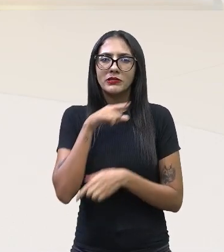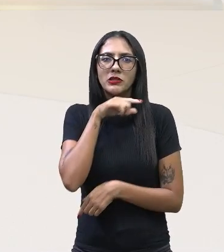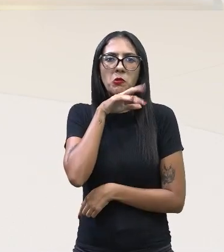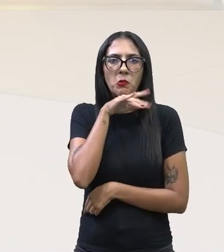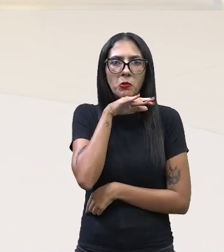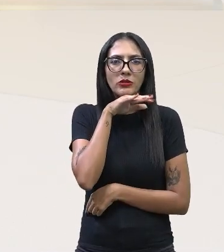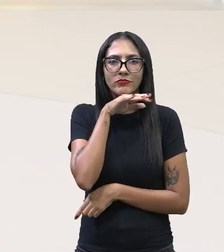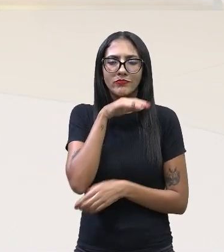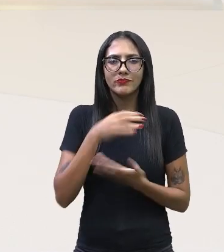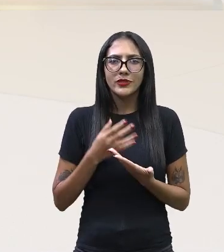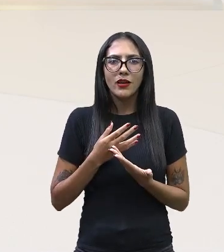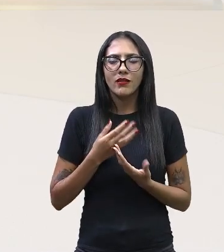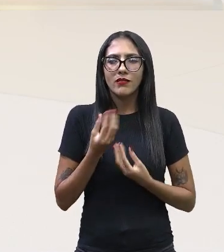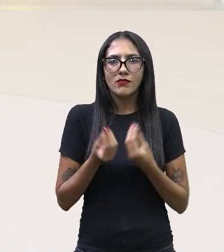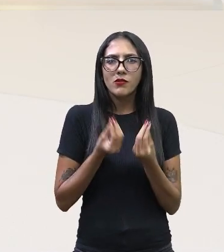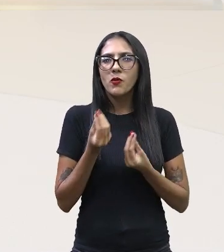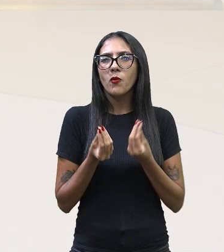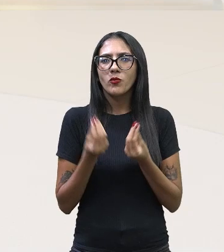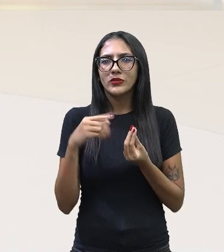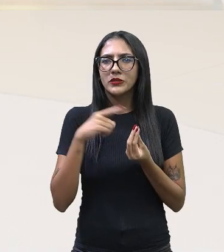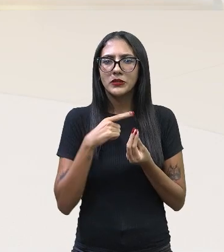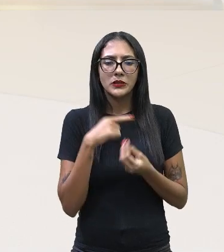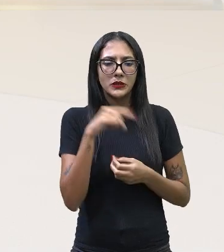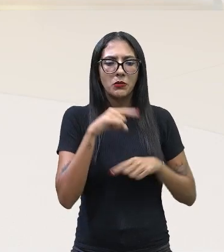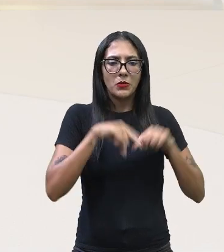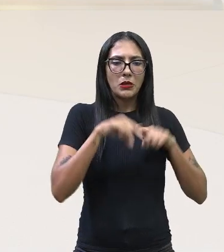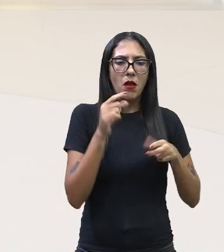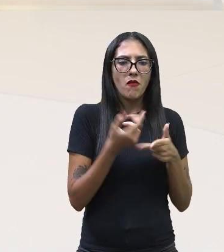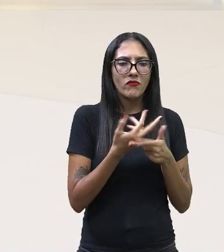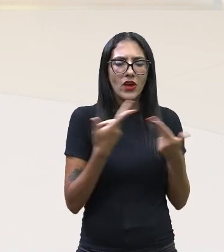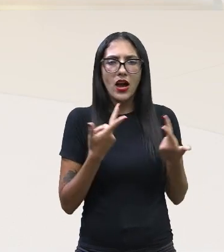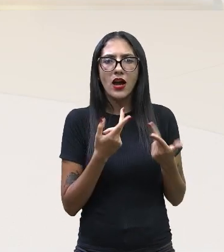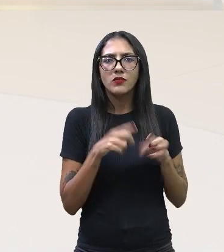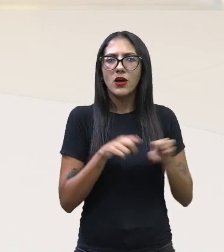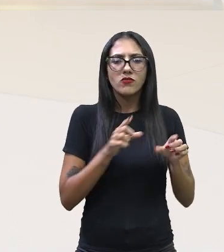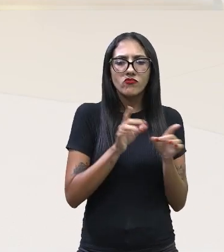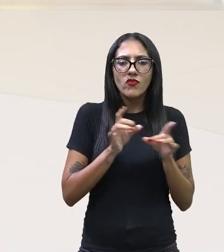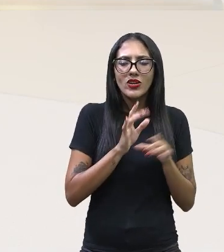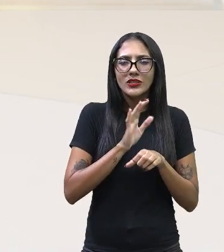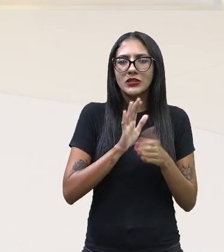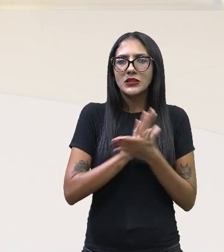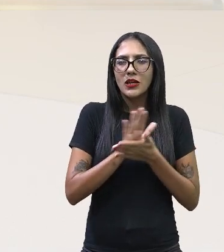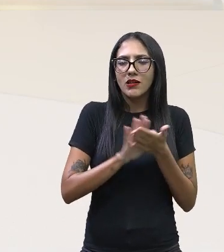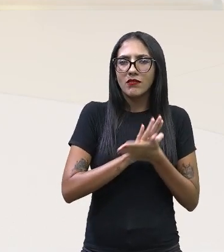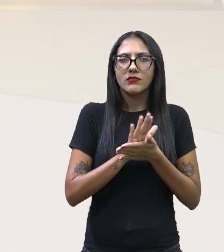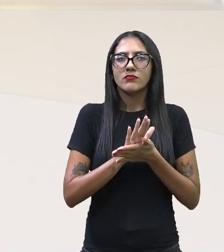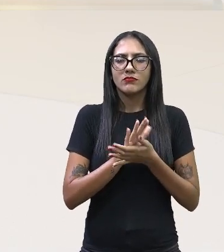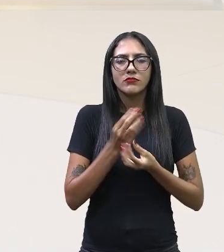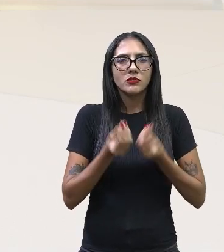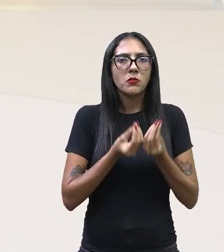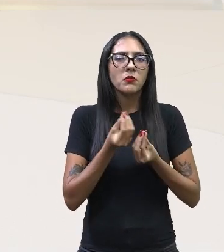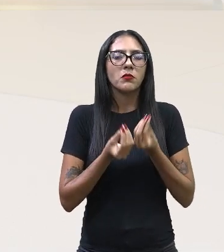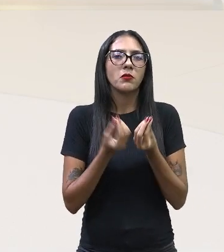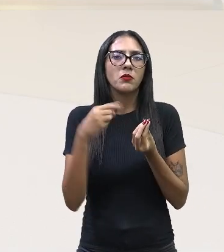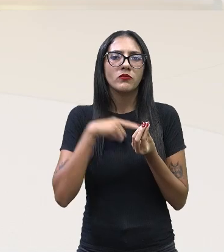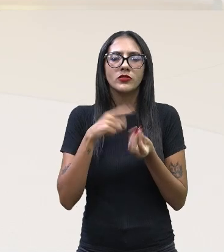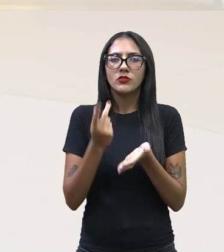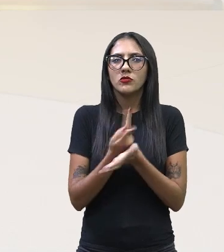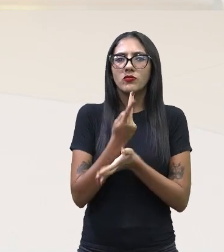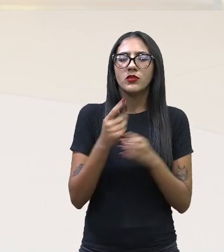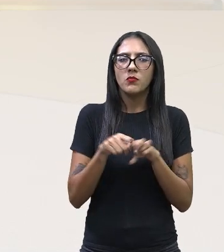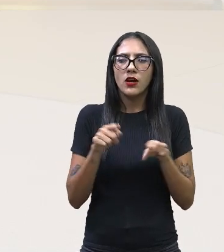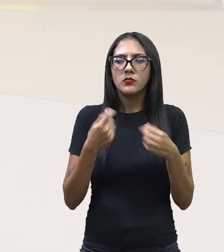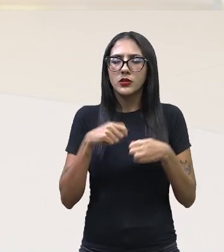E aí, como é que você vai fazer com aquele tanto de material que você tem? Como é que você vai sair dessa situação, sendo que você tem que